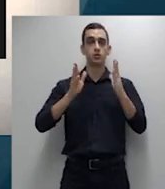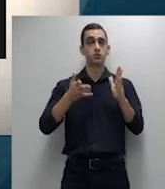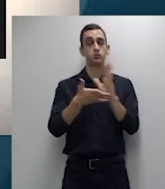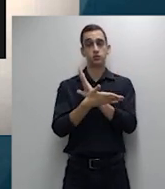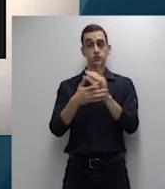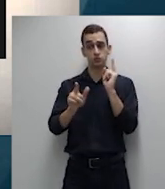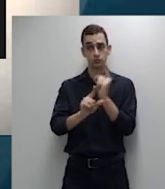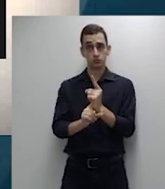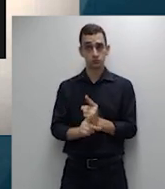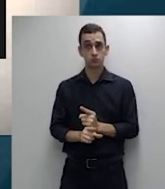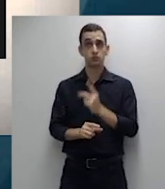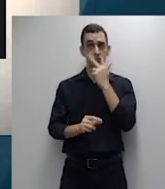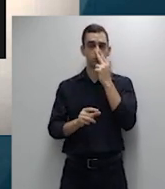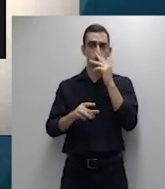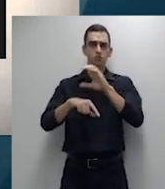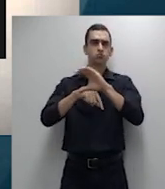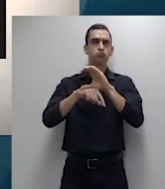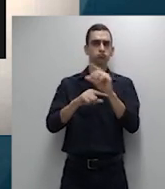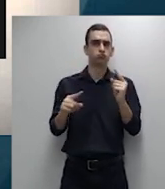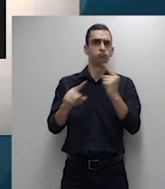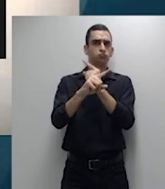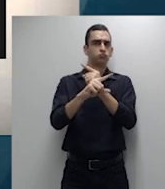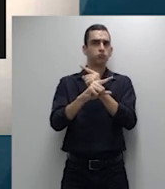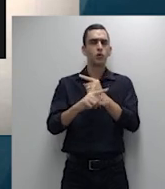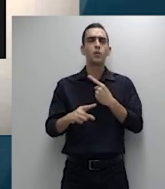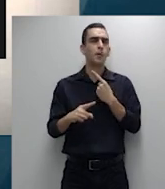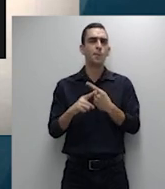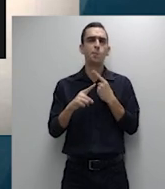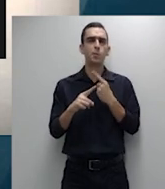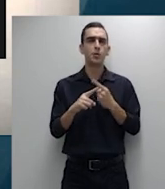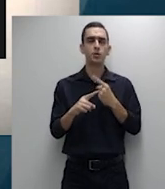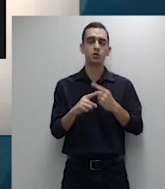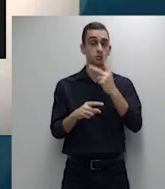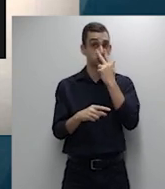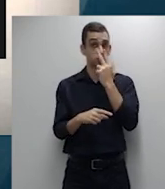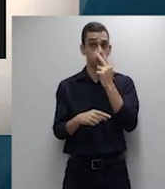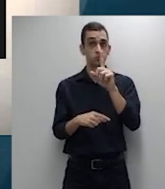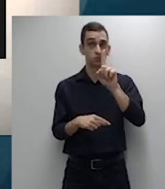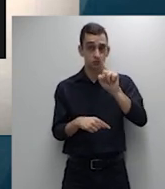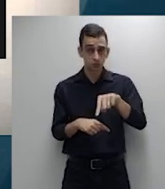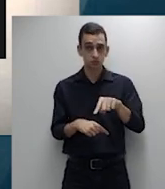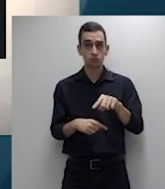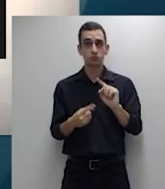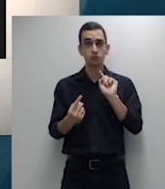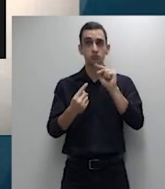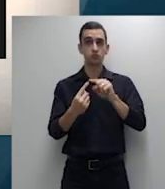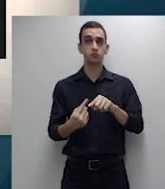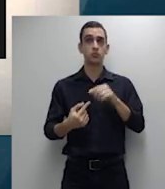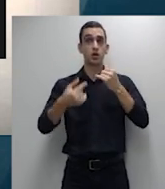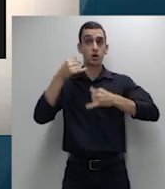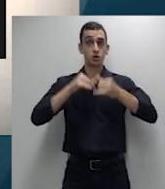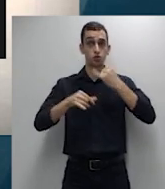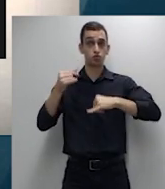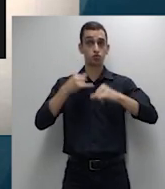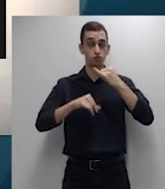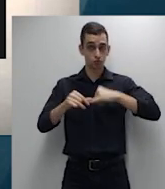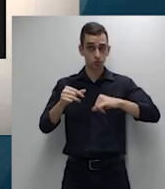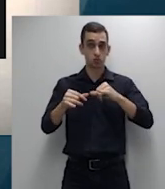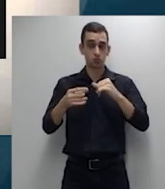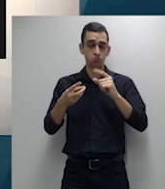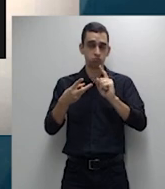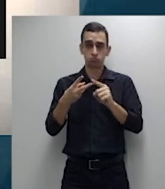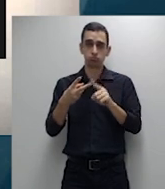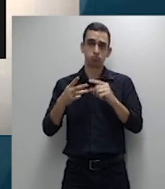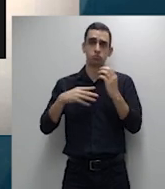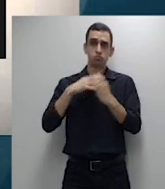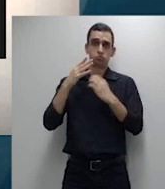condicionar porque é tratariam da questão da energia elétrica e foi